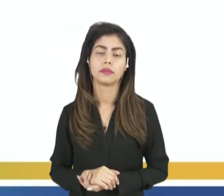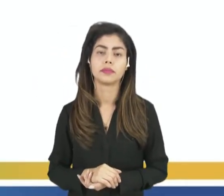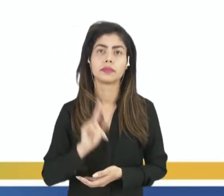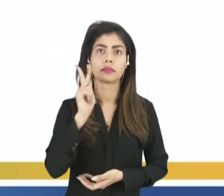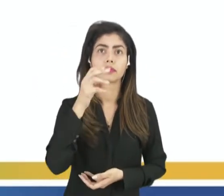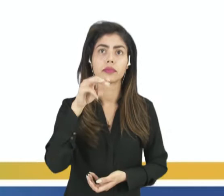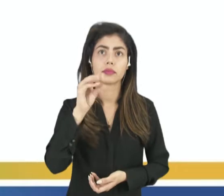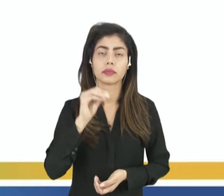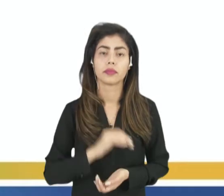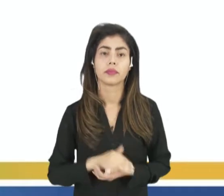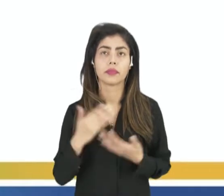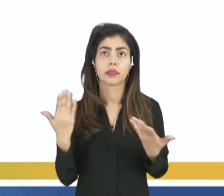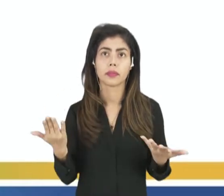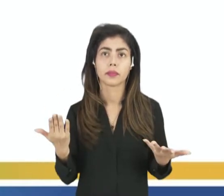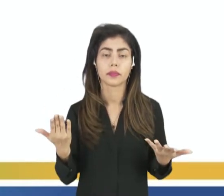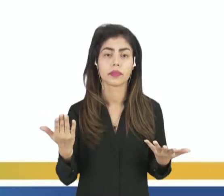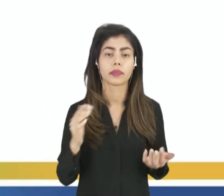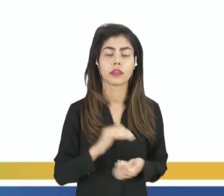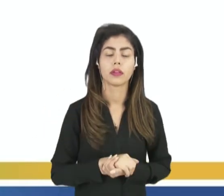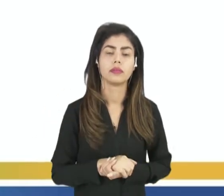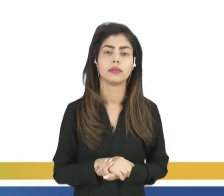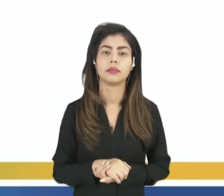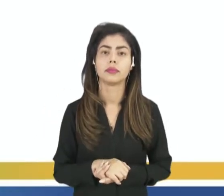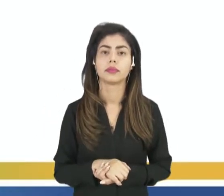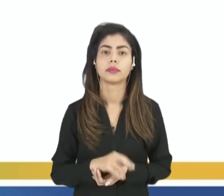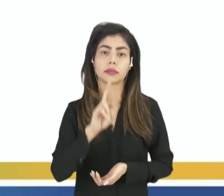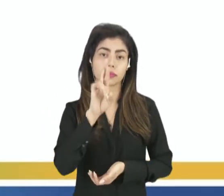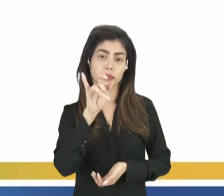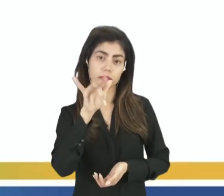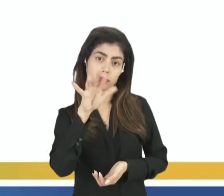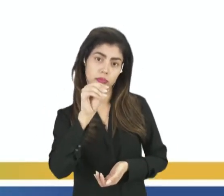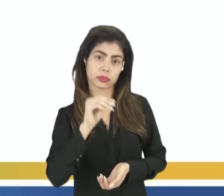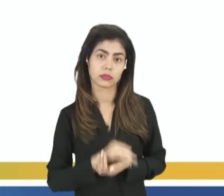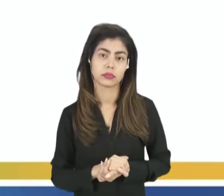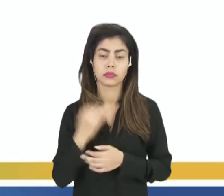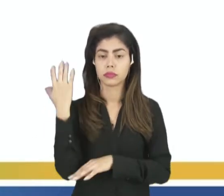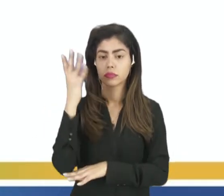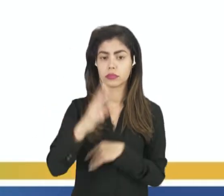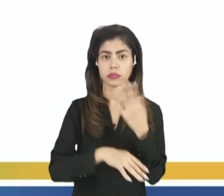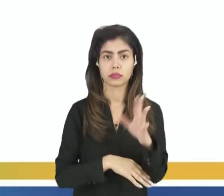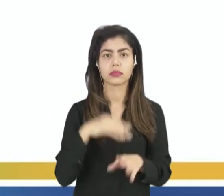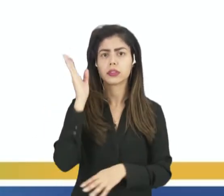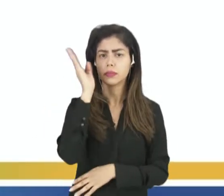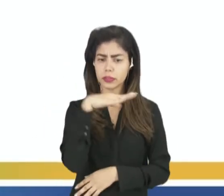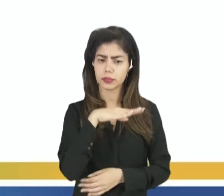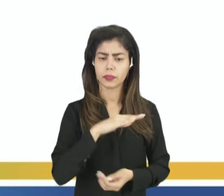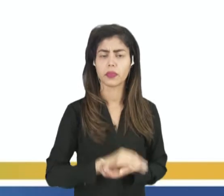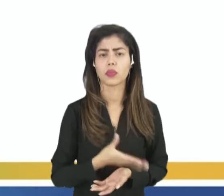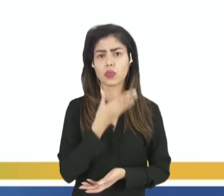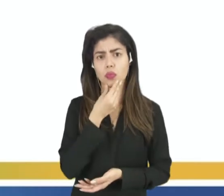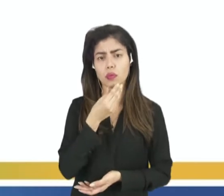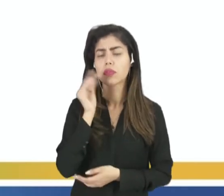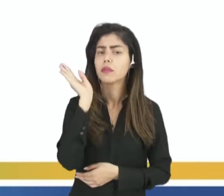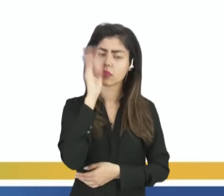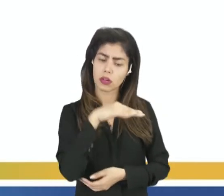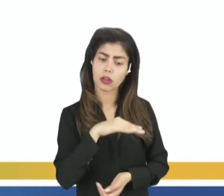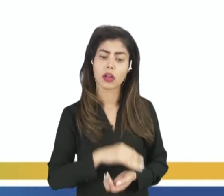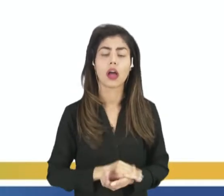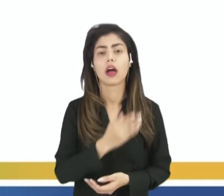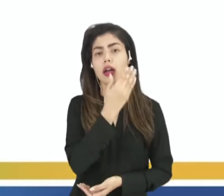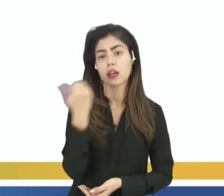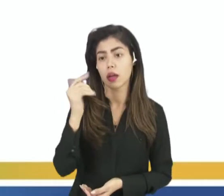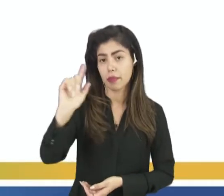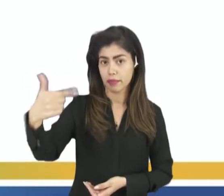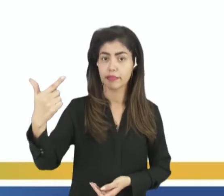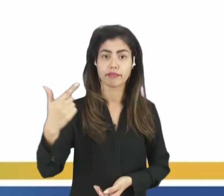homini lupus, esse realismo político de que a natureza humana é má, os homens são maus e eles aniquilam os